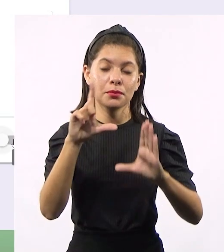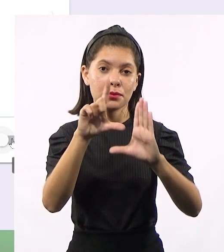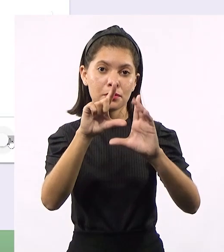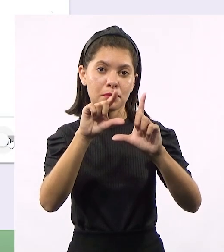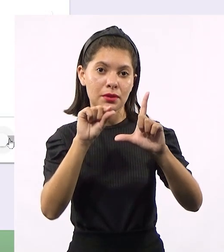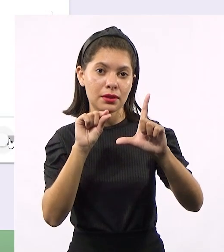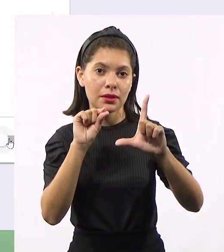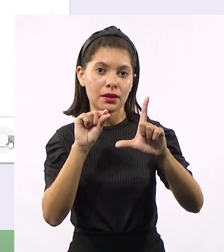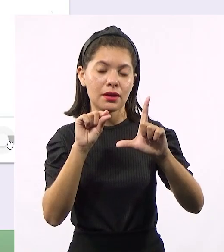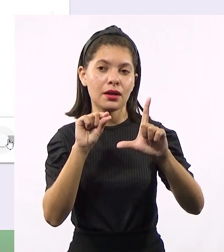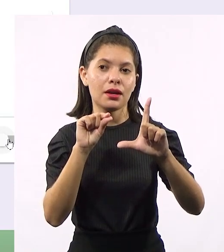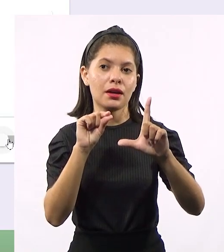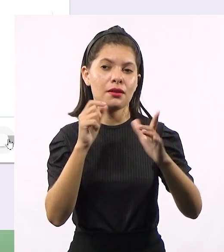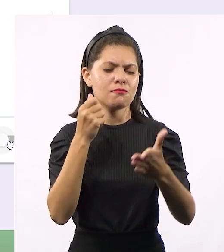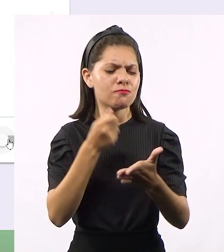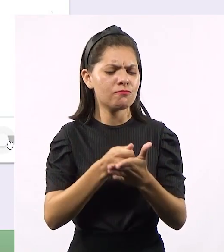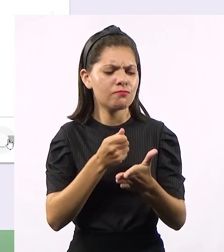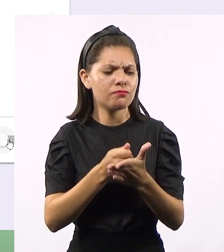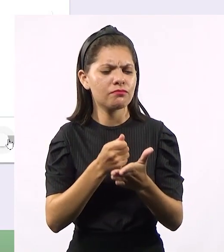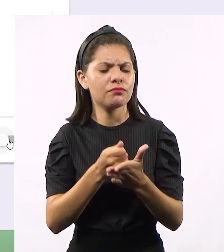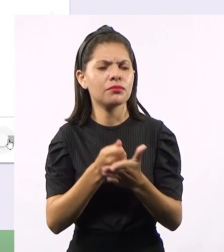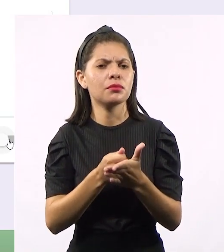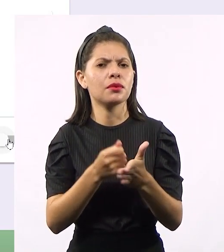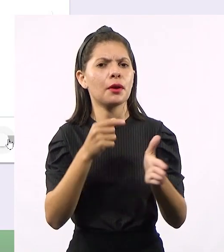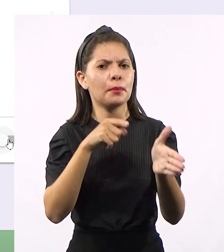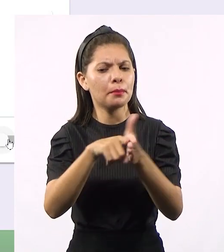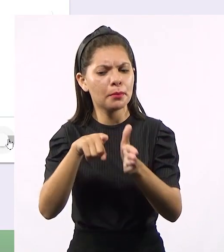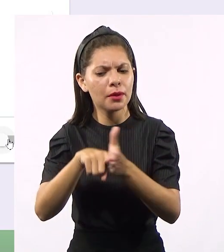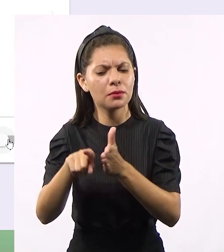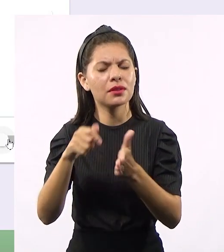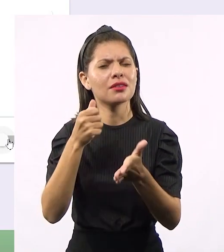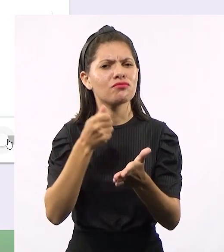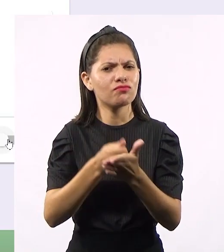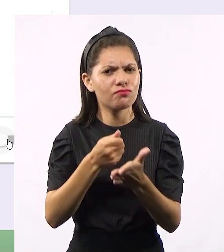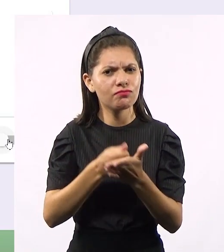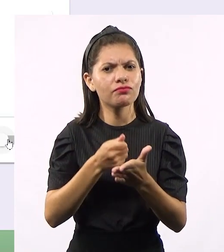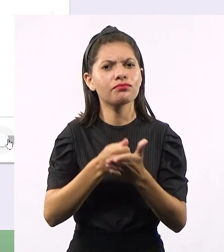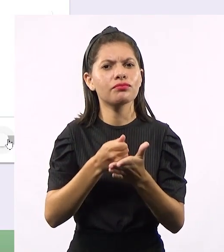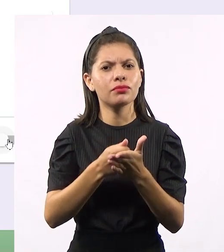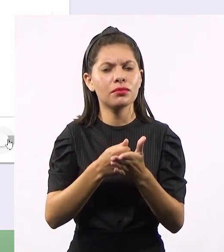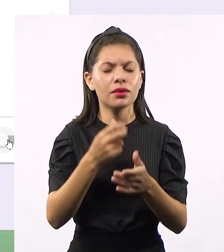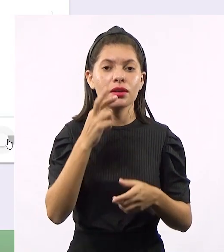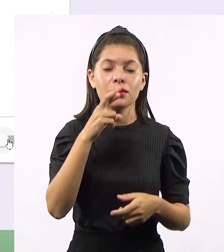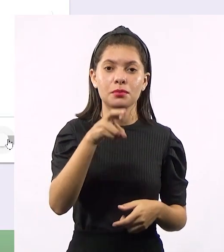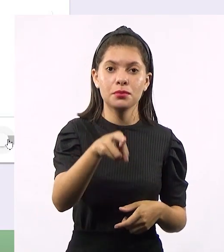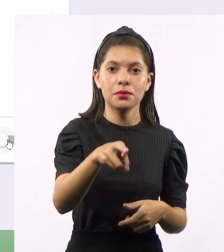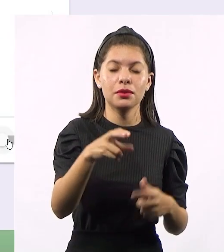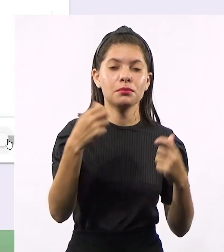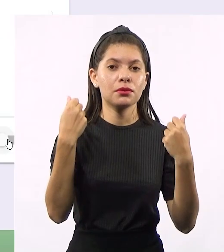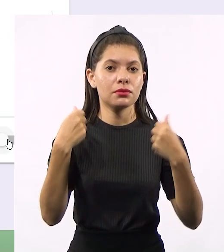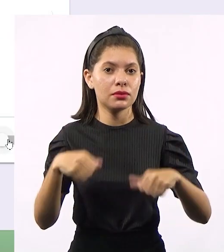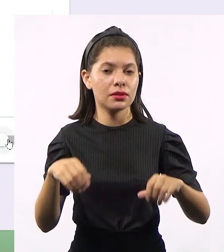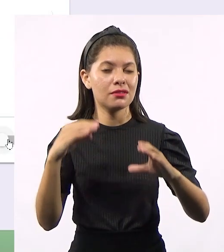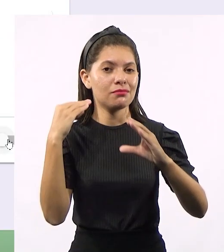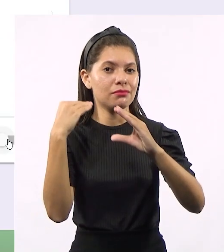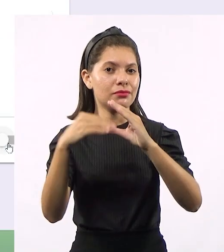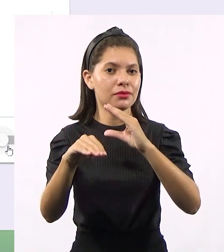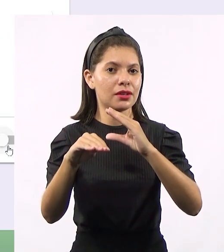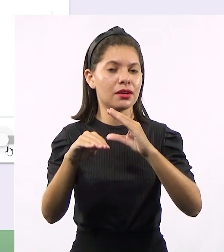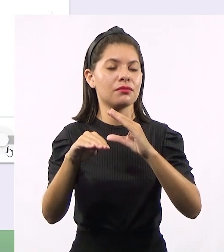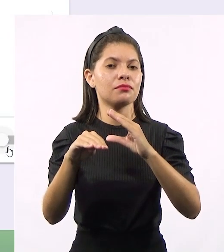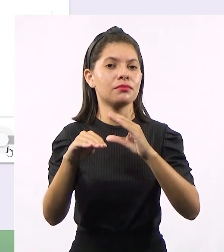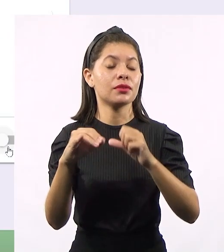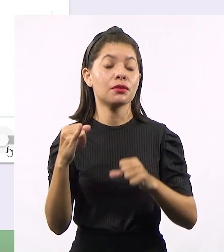é obrigatória, ou seja, se o entrevistado tem que responder essa questão para poder conseguir enviar o questionário. Então, é importante